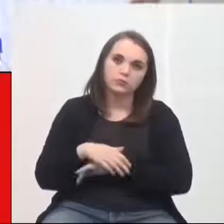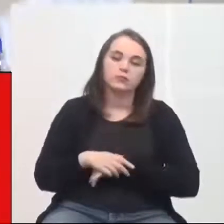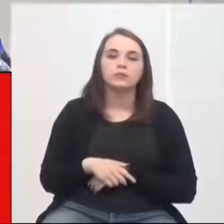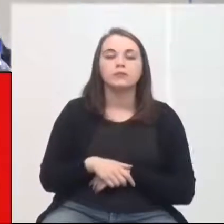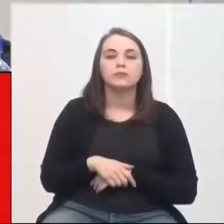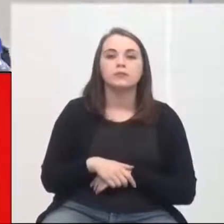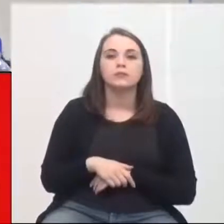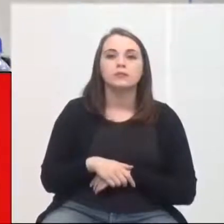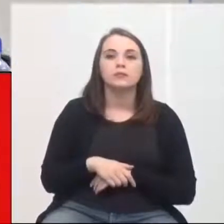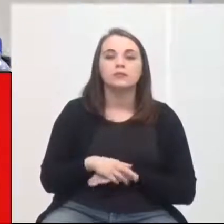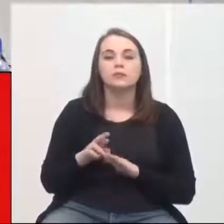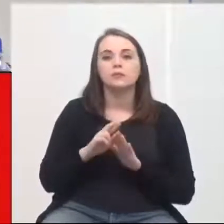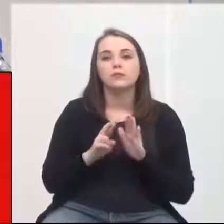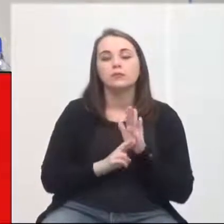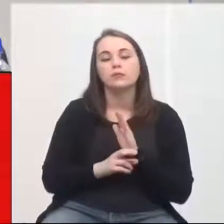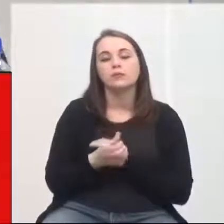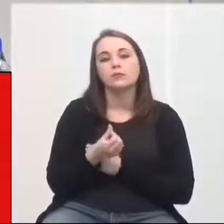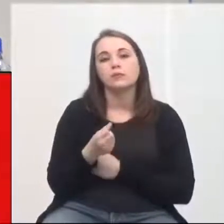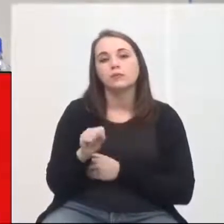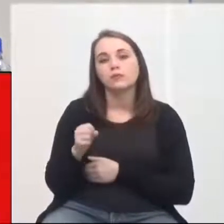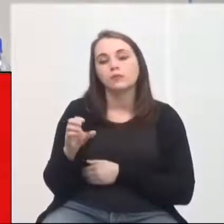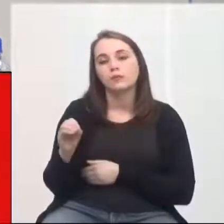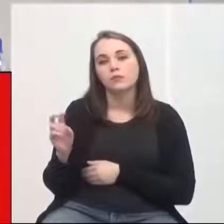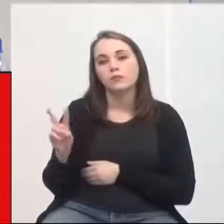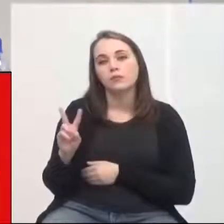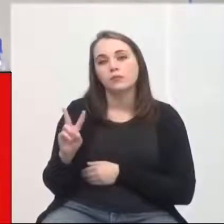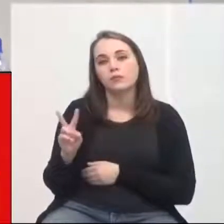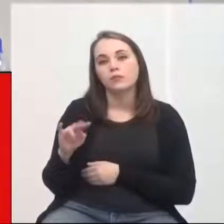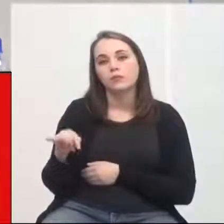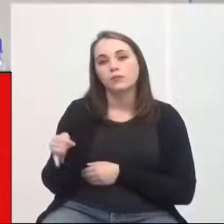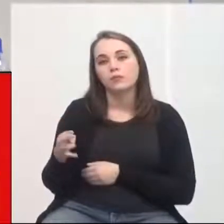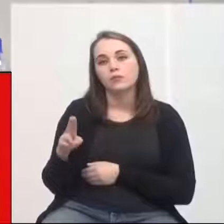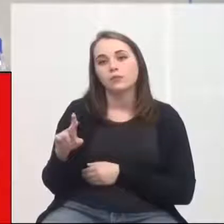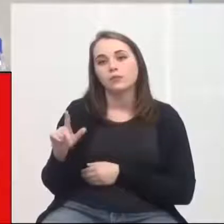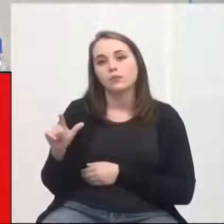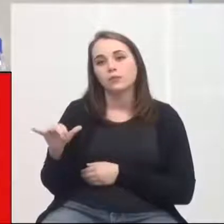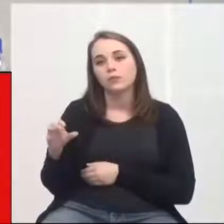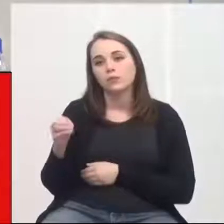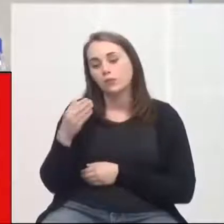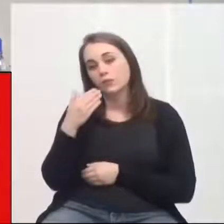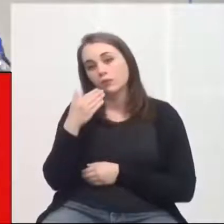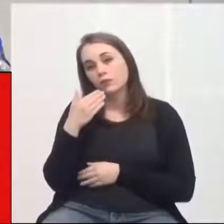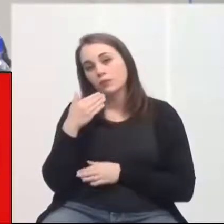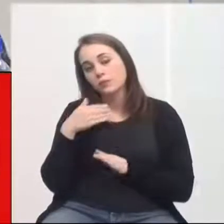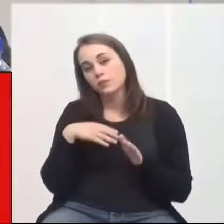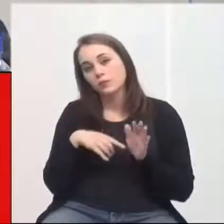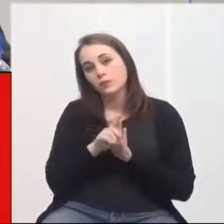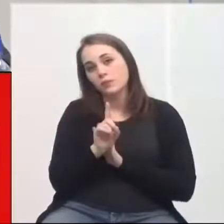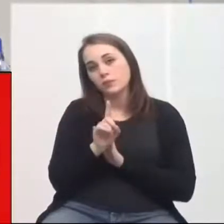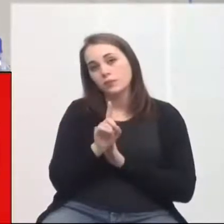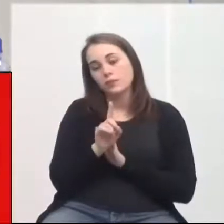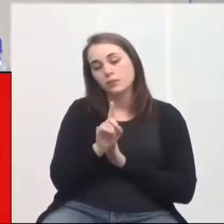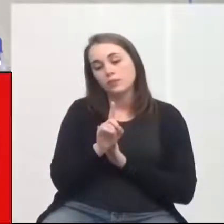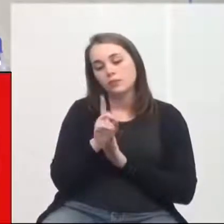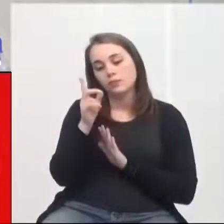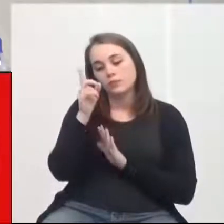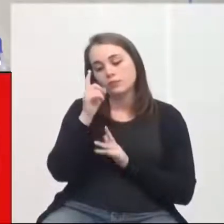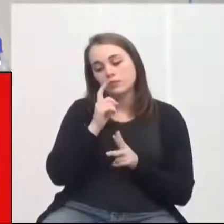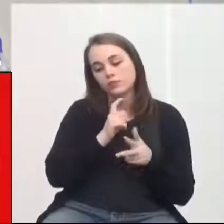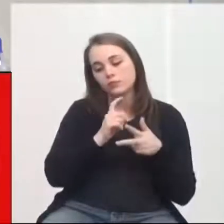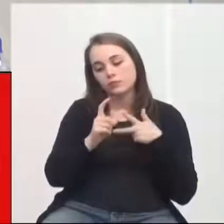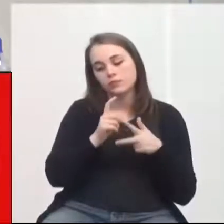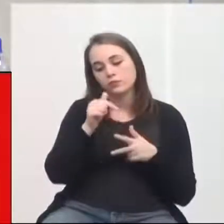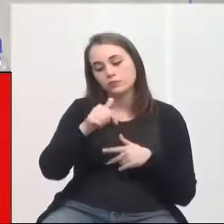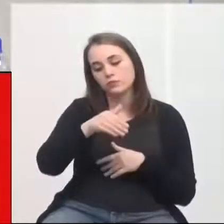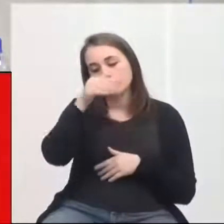Vista. Requerimento 680-2021, autor vereador Júlio César Kaminski, envio de expediente ao chefe do Poder Executivo